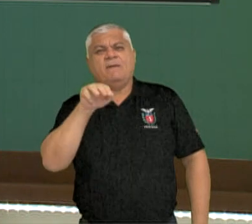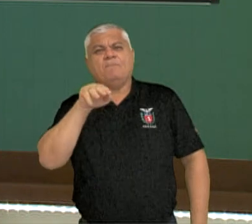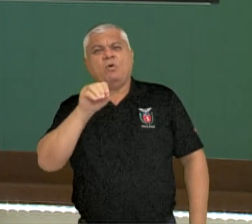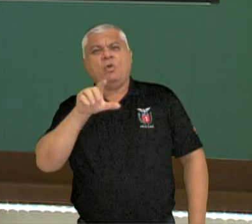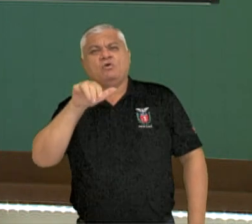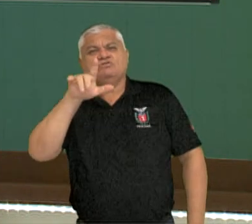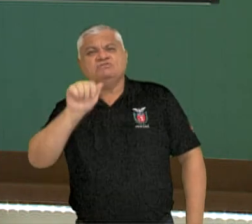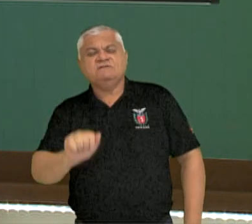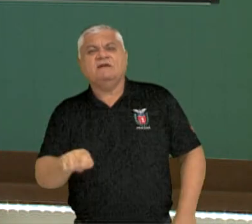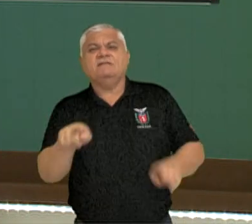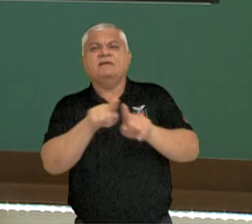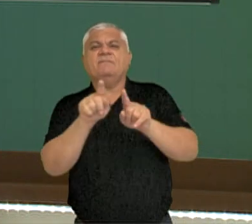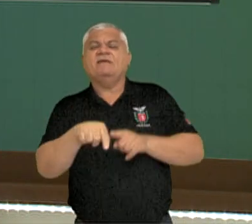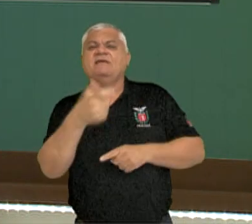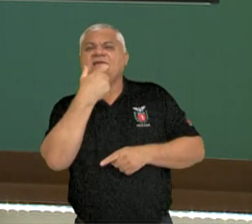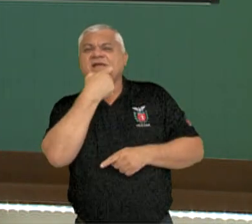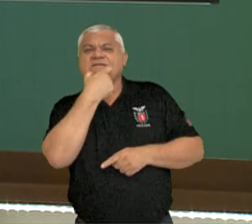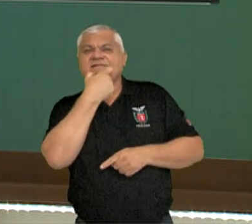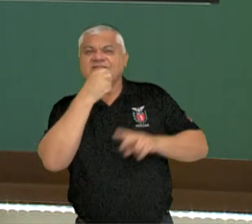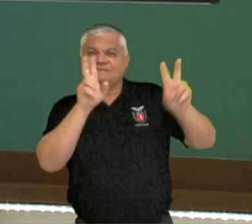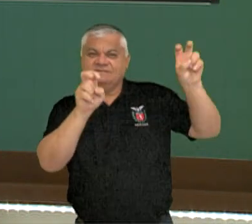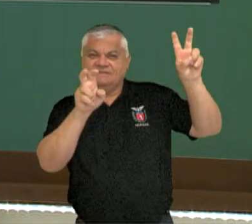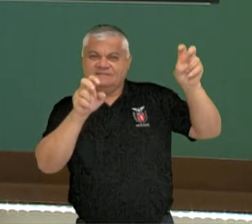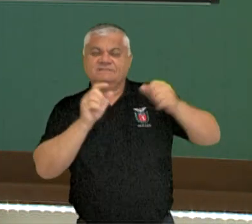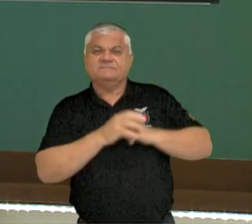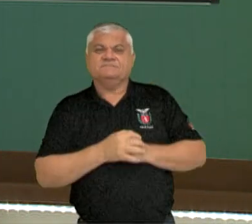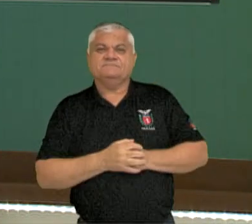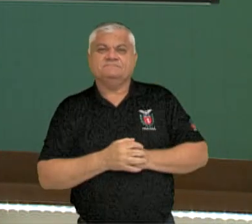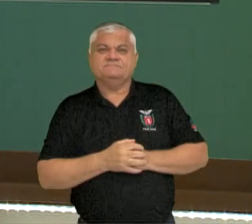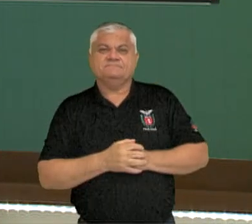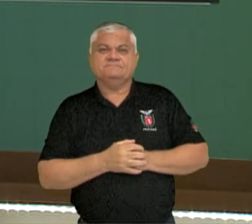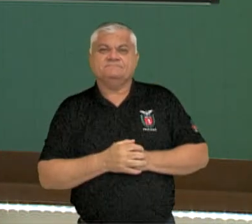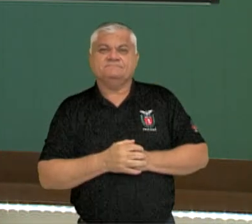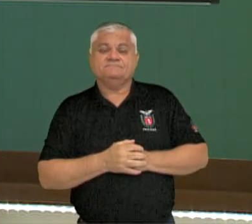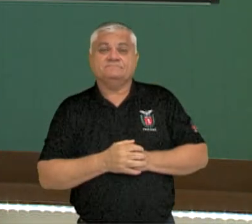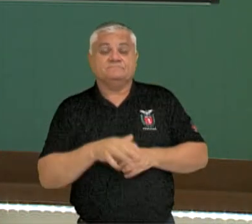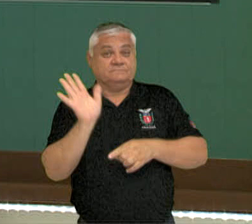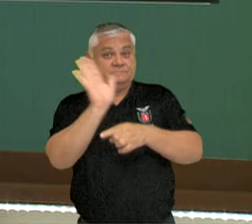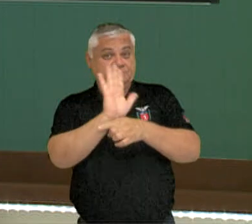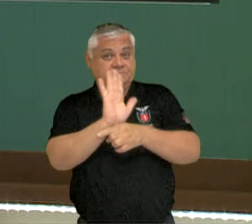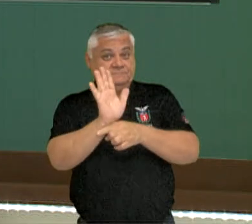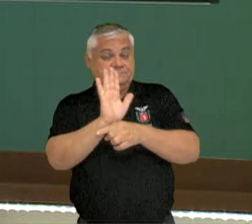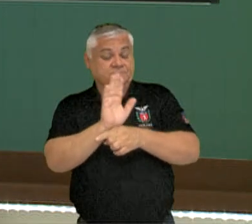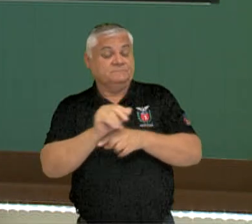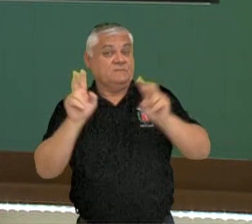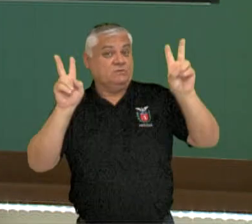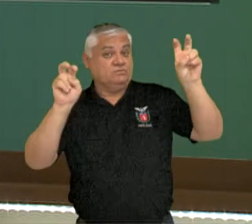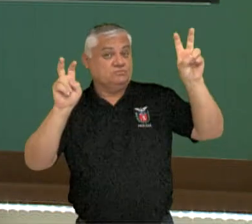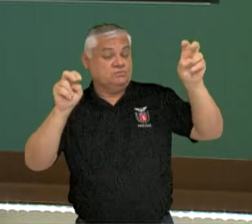né, em inglês, learning by doing. Então, nesse vídeo nós